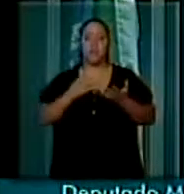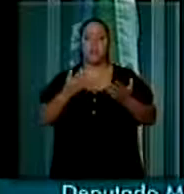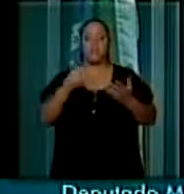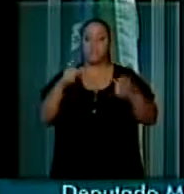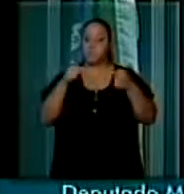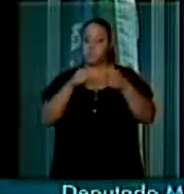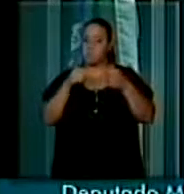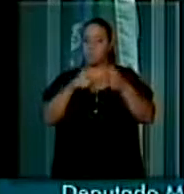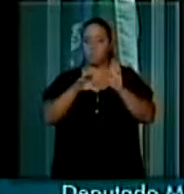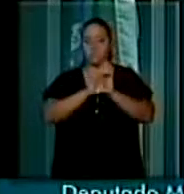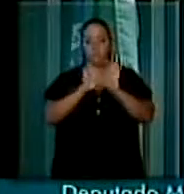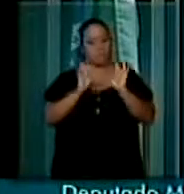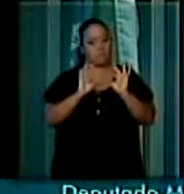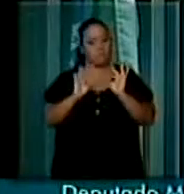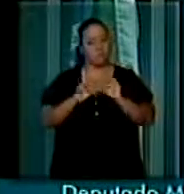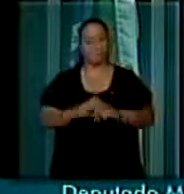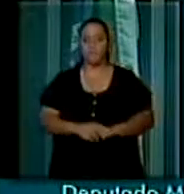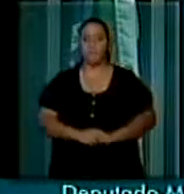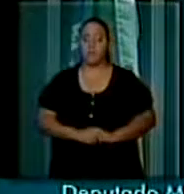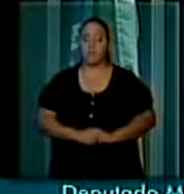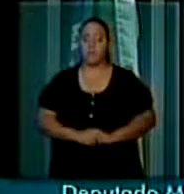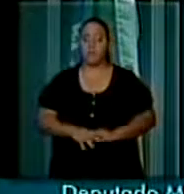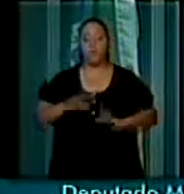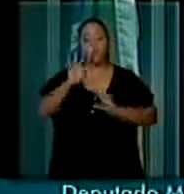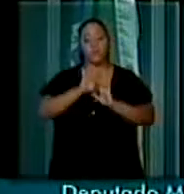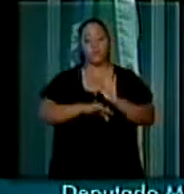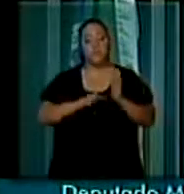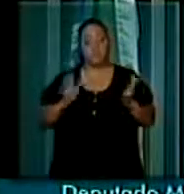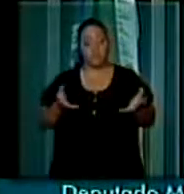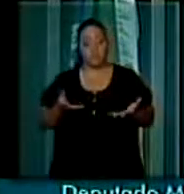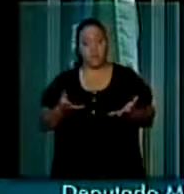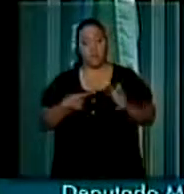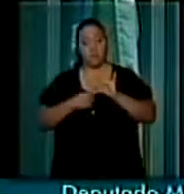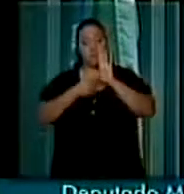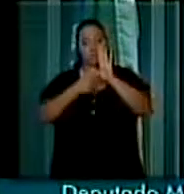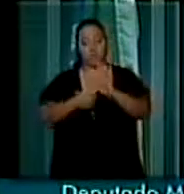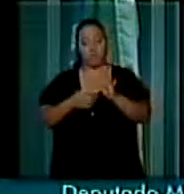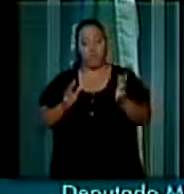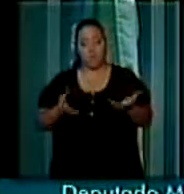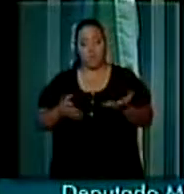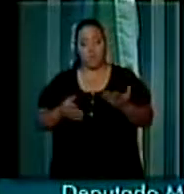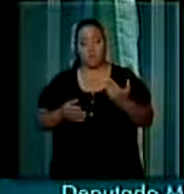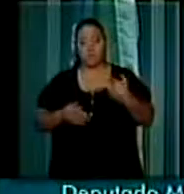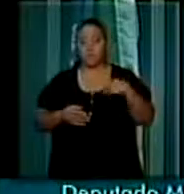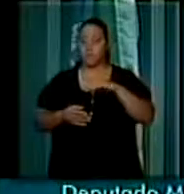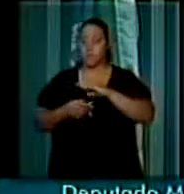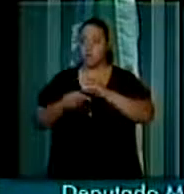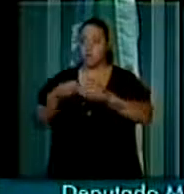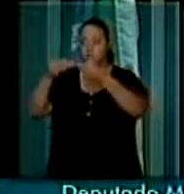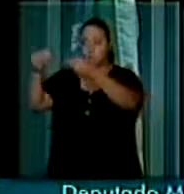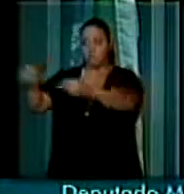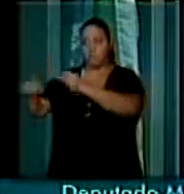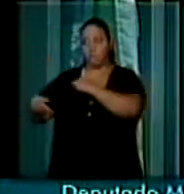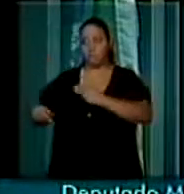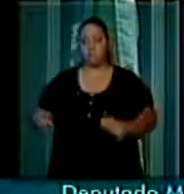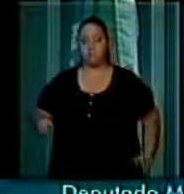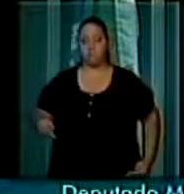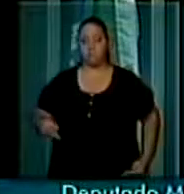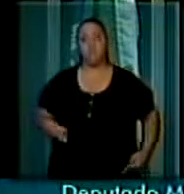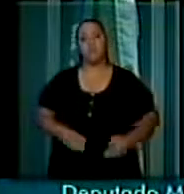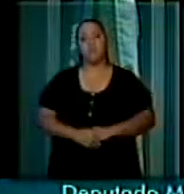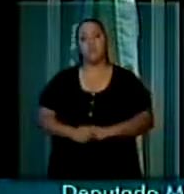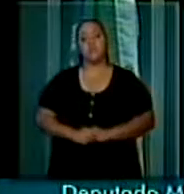e constitucional. O texto final apresentado hoje, Sua Excelência Presidente Michel Temer,